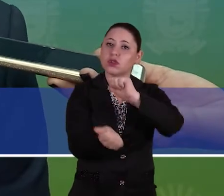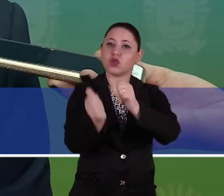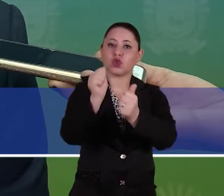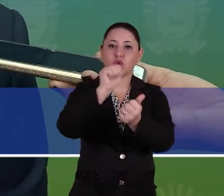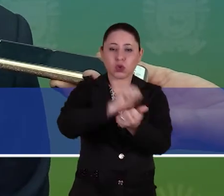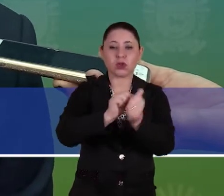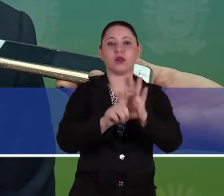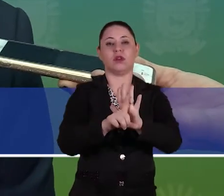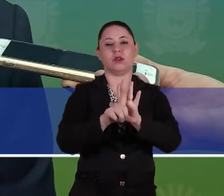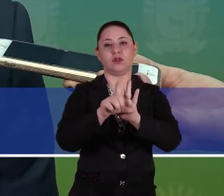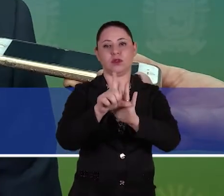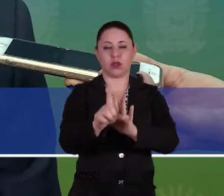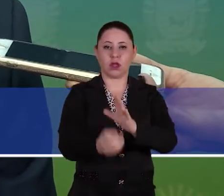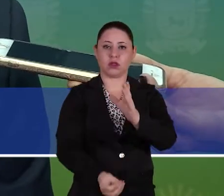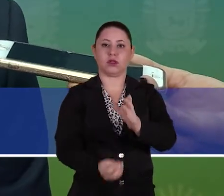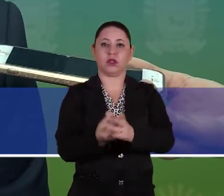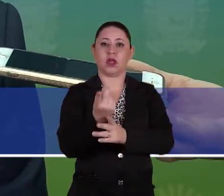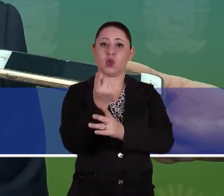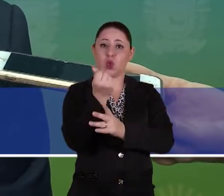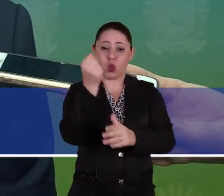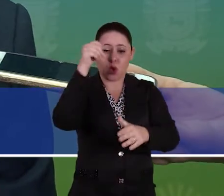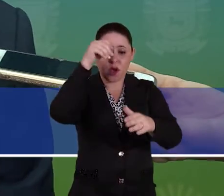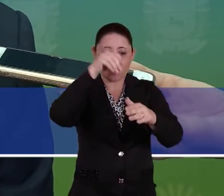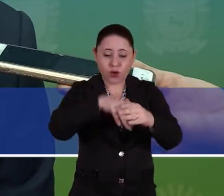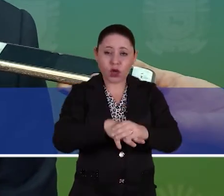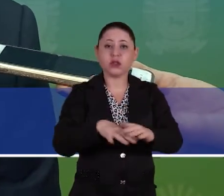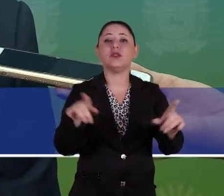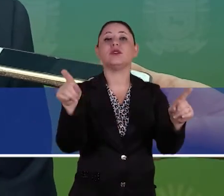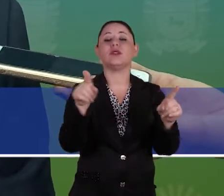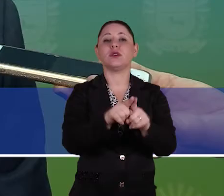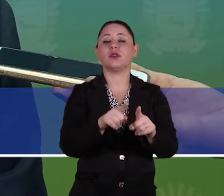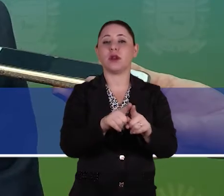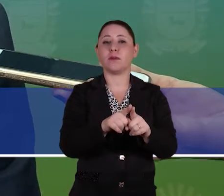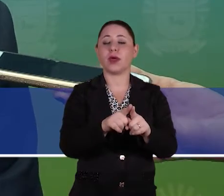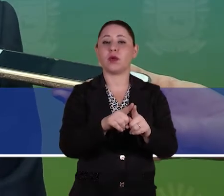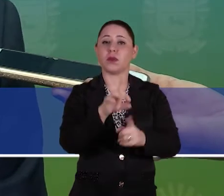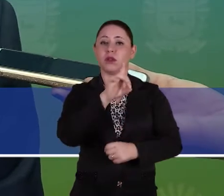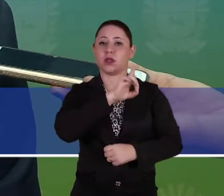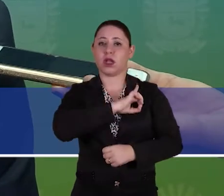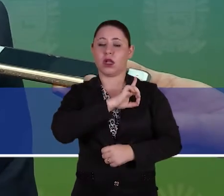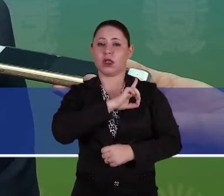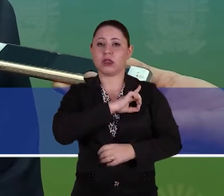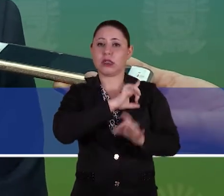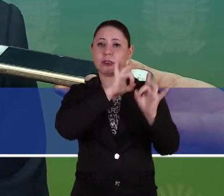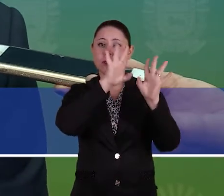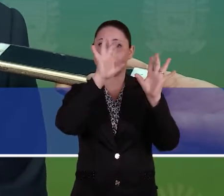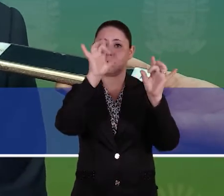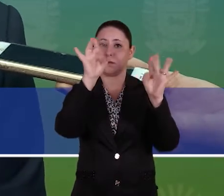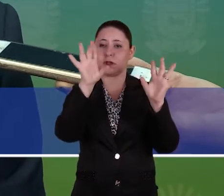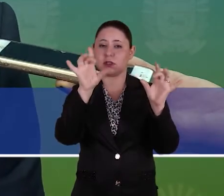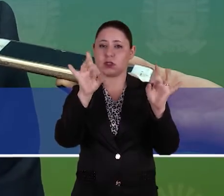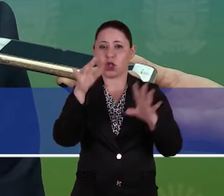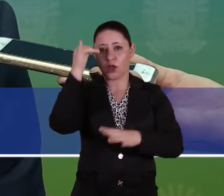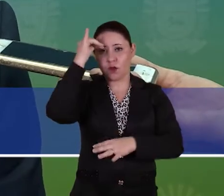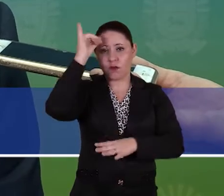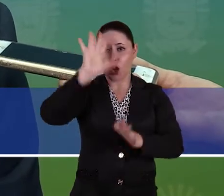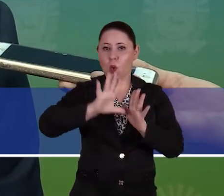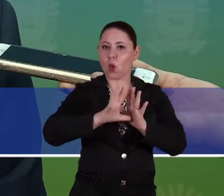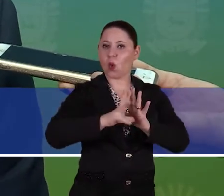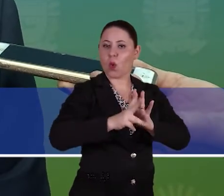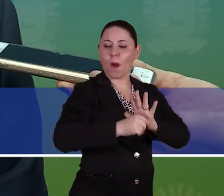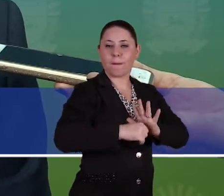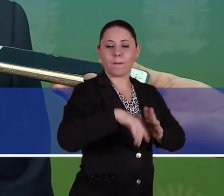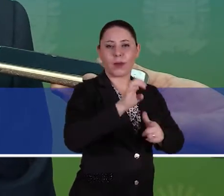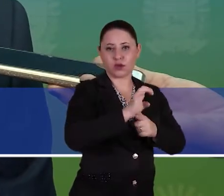adequações às suas legislações, criando o fundo e, dentre eles, uma delegacia especializada no combate